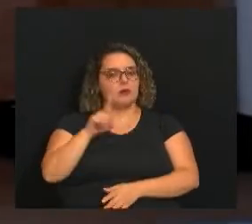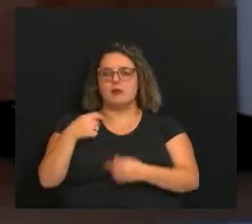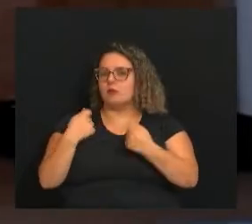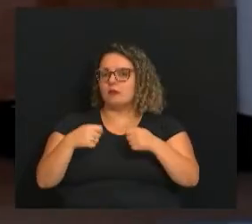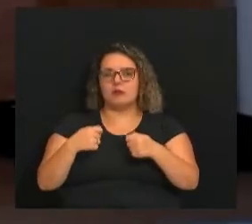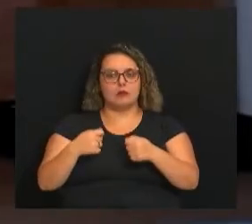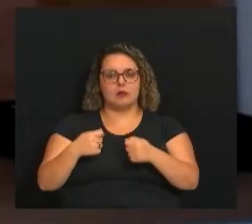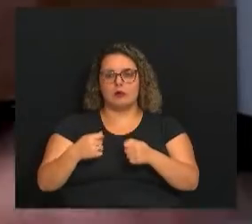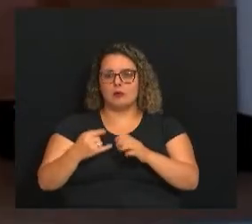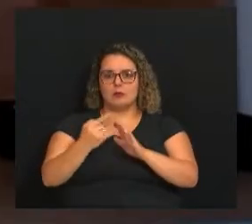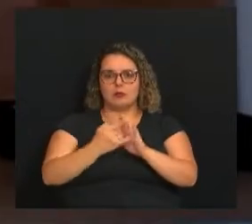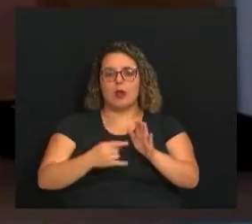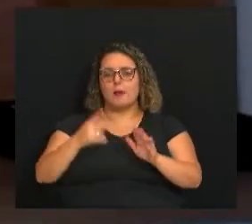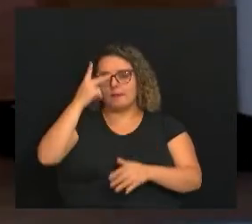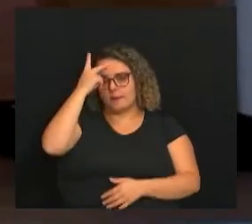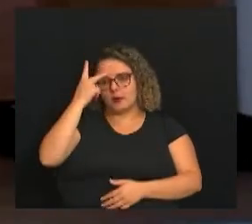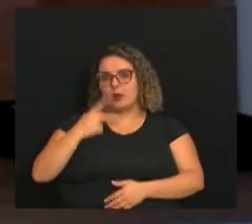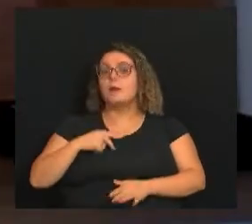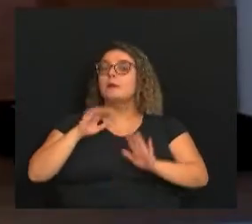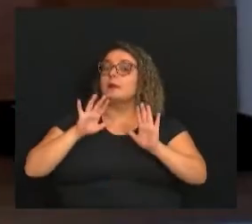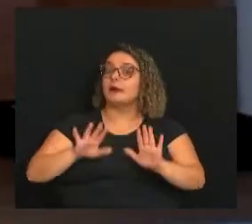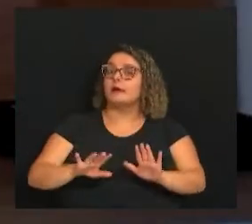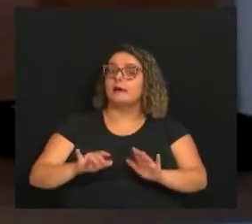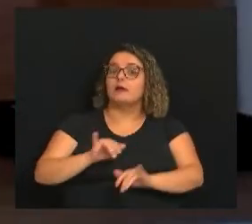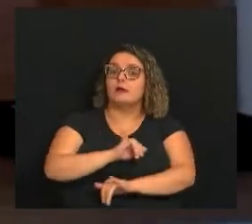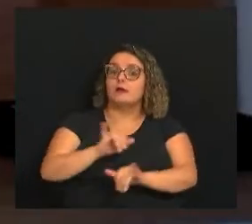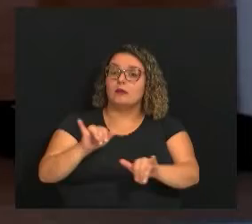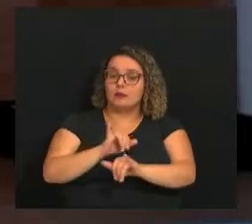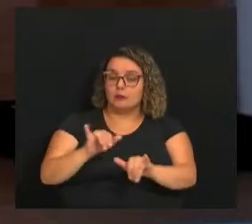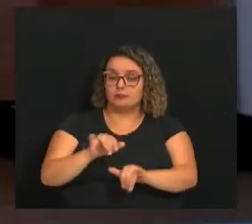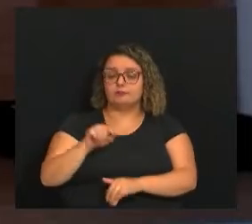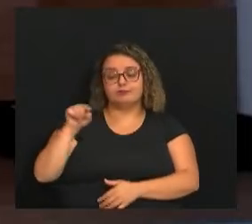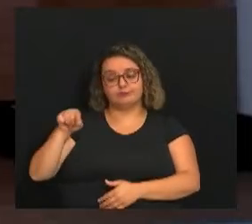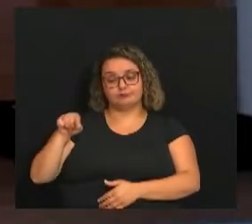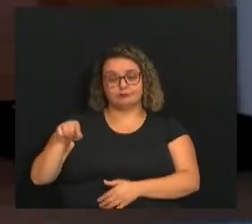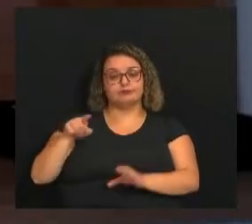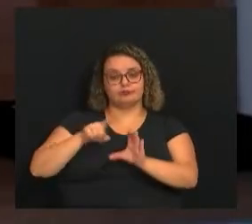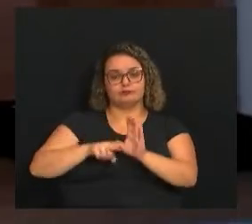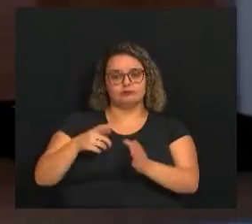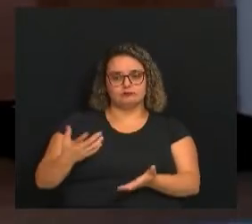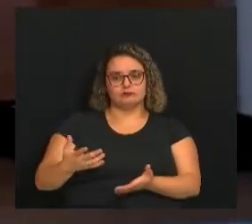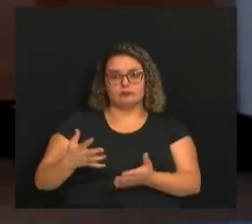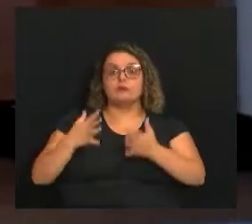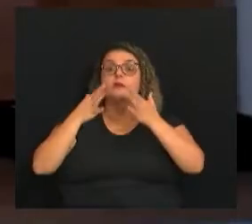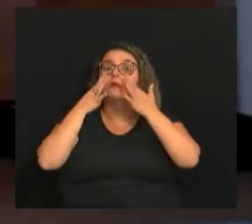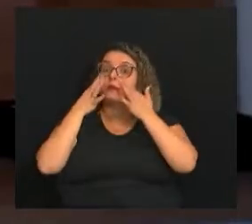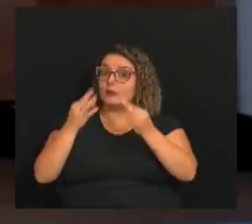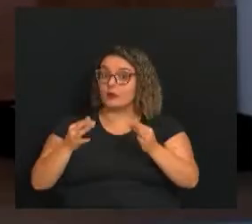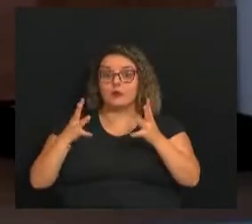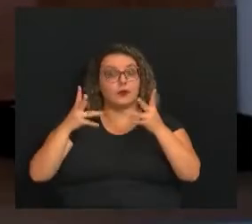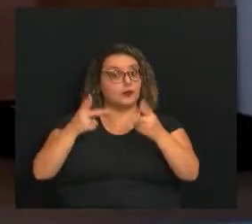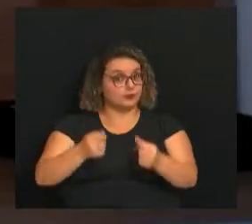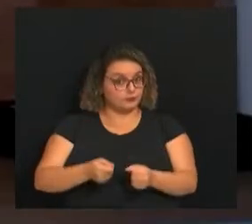declaração própria. Mas quem declara para o dependente tem que ficar atento a todas as rendas e informações